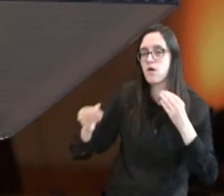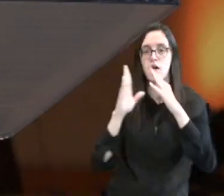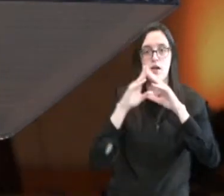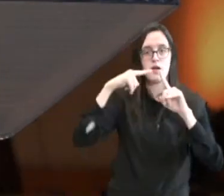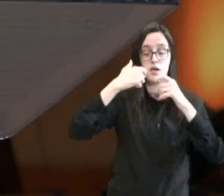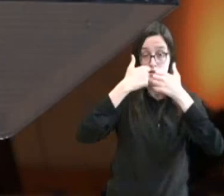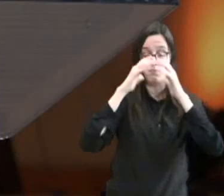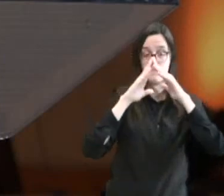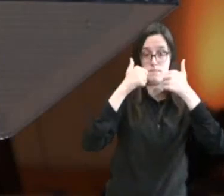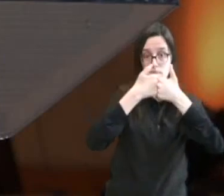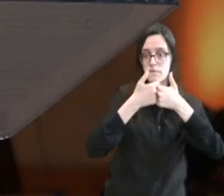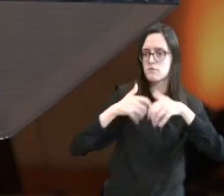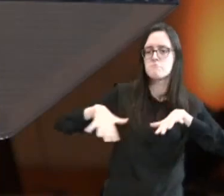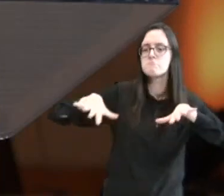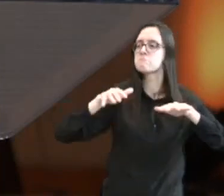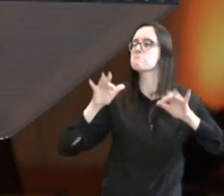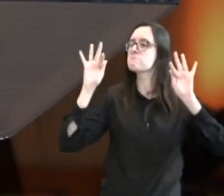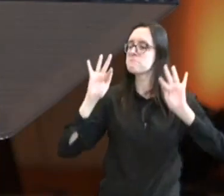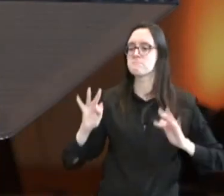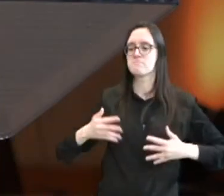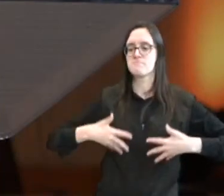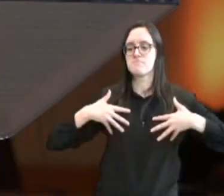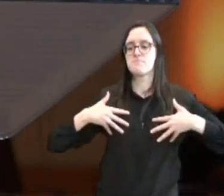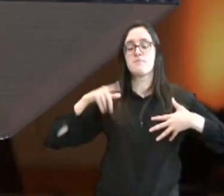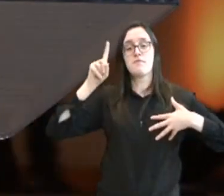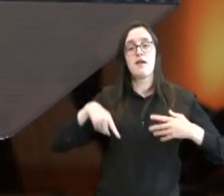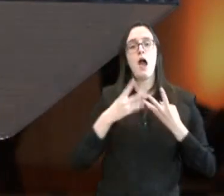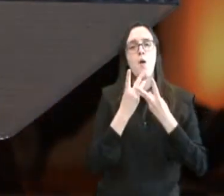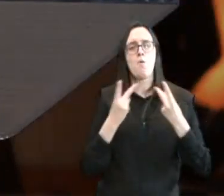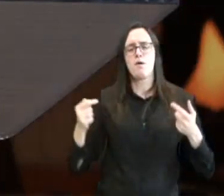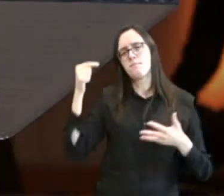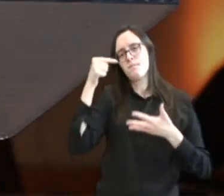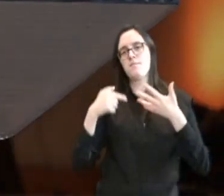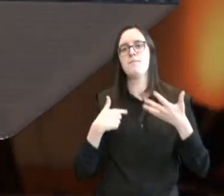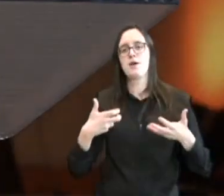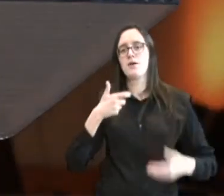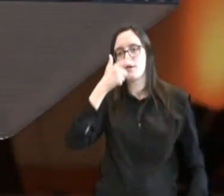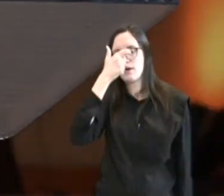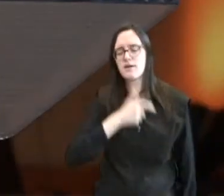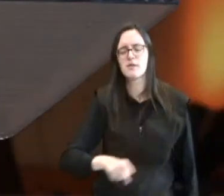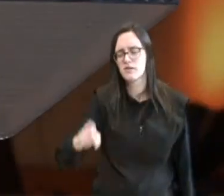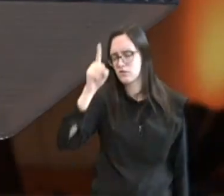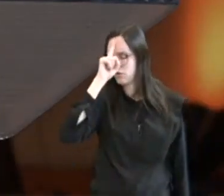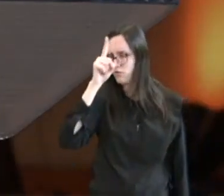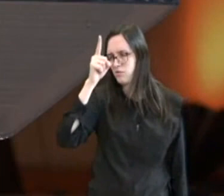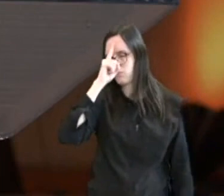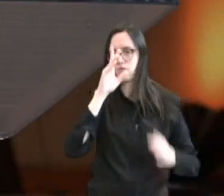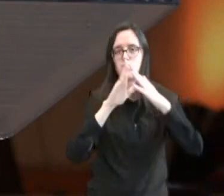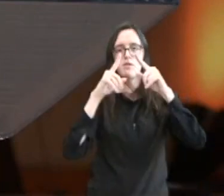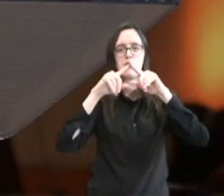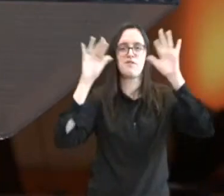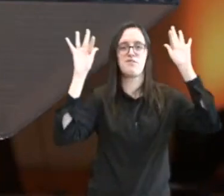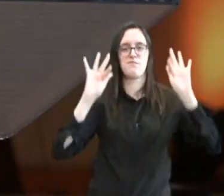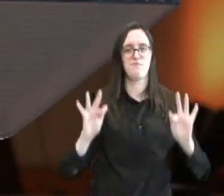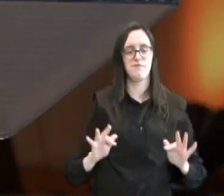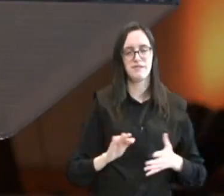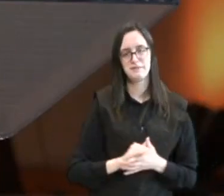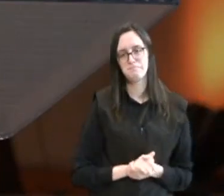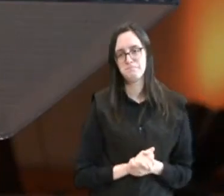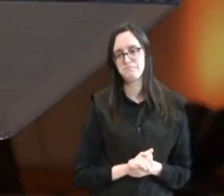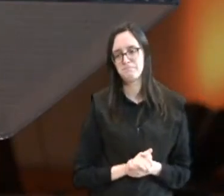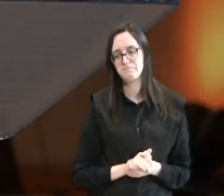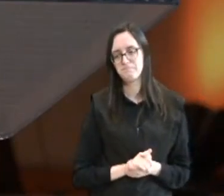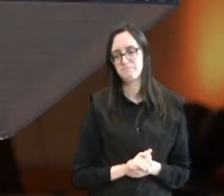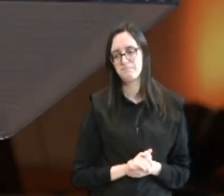com alegria. São outras qualidades da igreja que eu quero ser. Todos os dias na igreja com alegria.